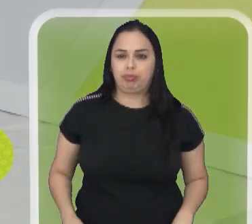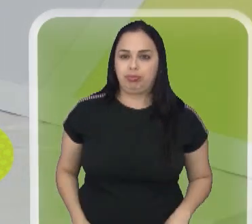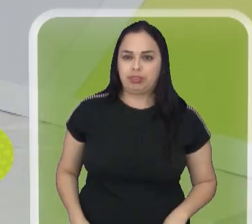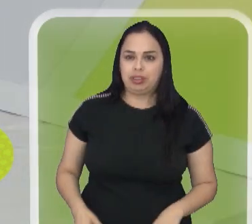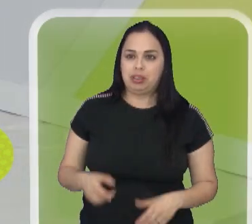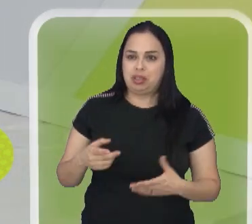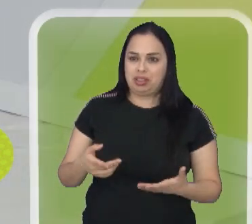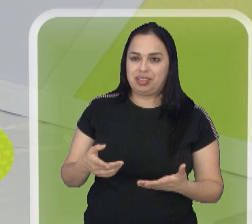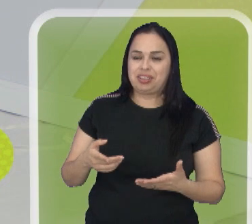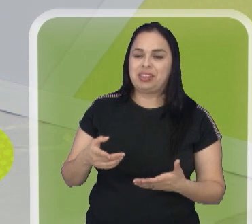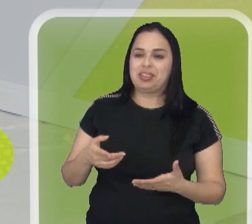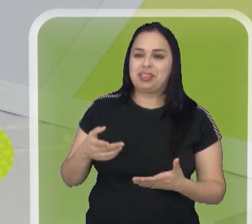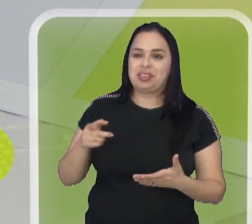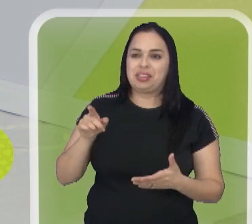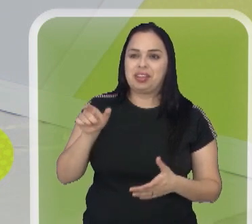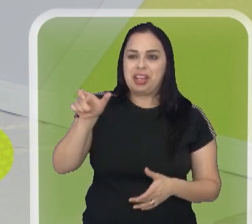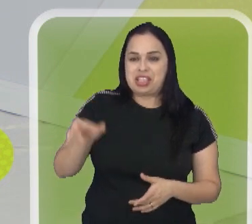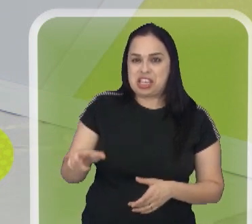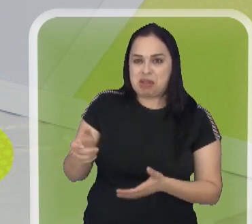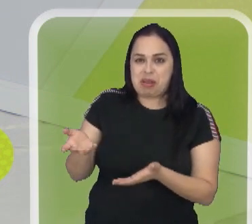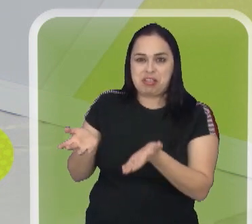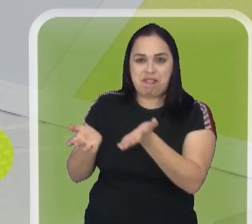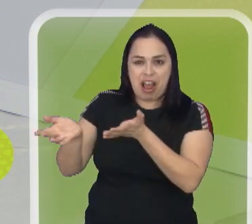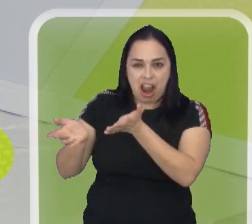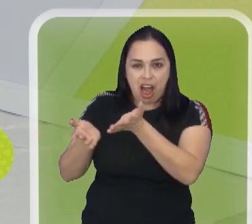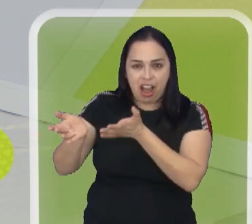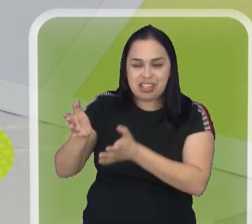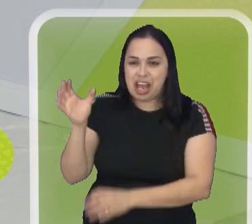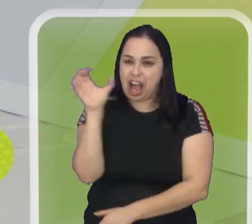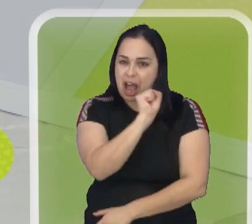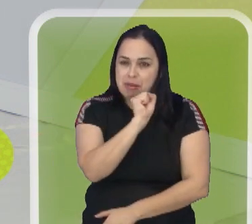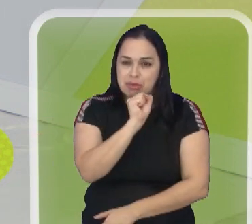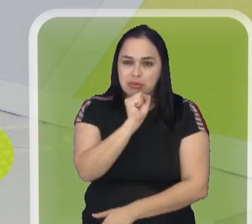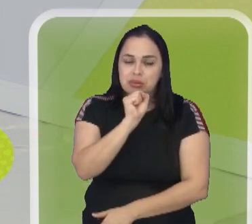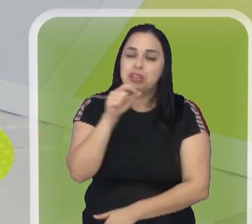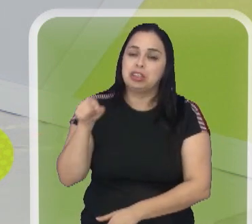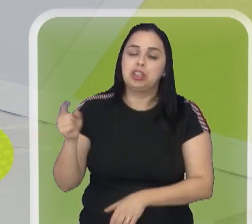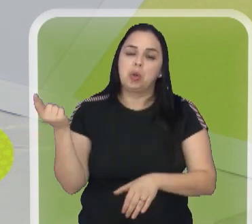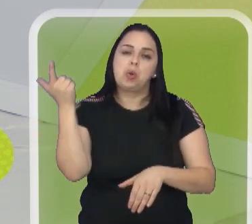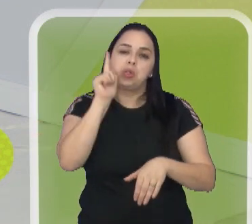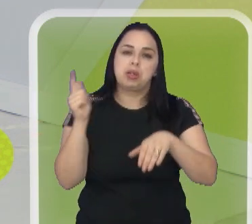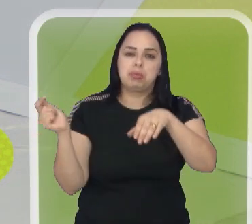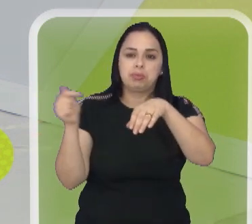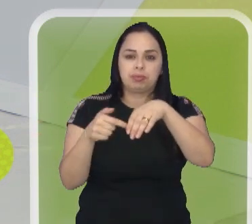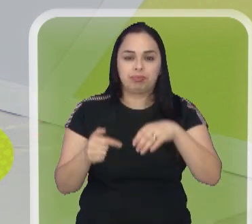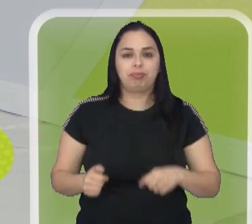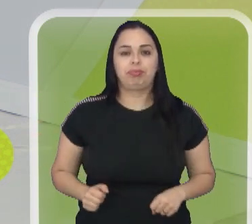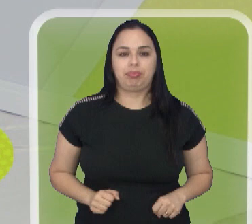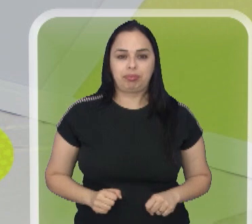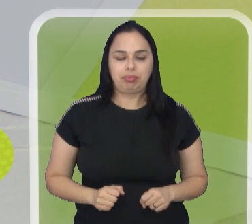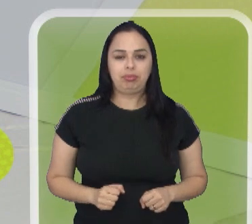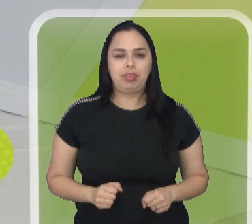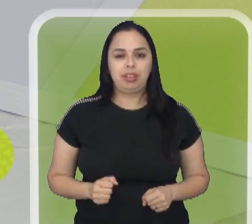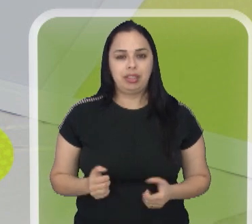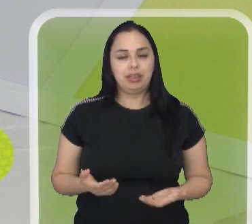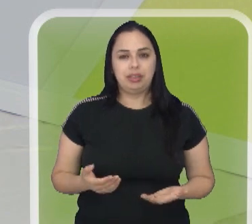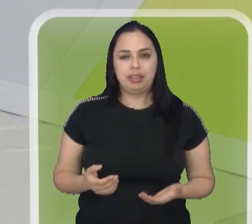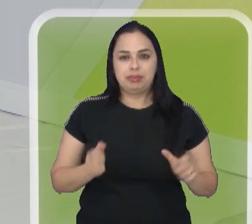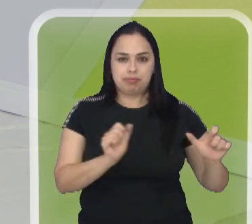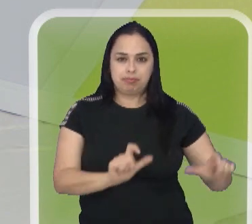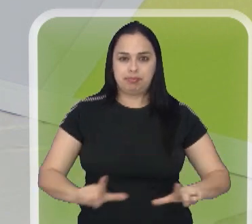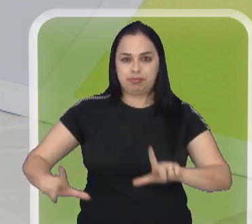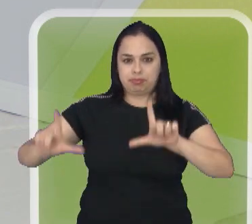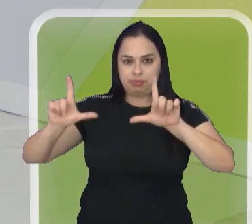Gostei da referência do Ayrton, foi mais veloz e fez o gol. Boa referência com relação ao Ayrton Senna. Vamos coloca pra gente aqui, Matheus,